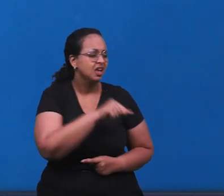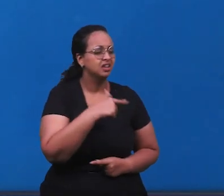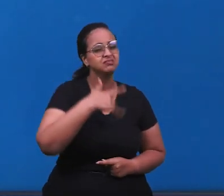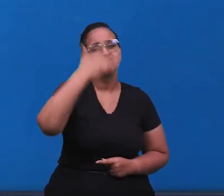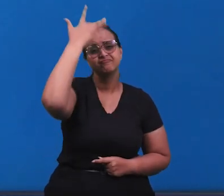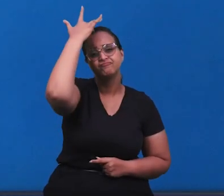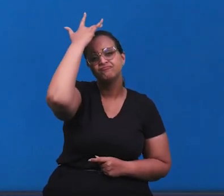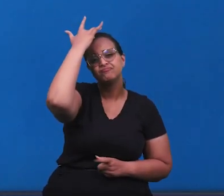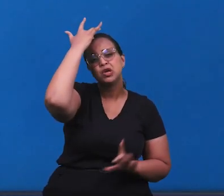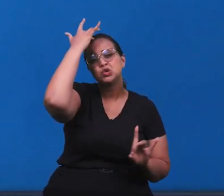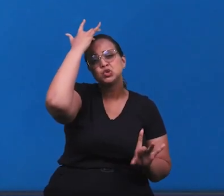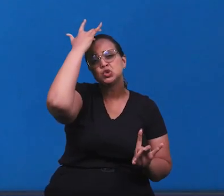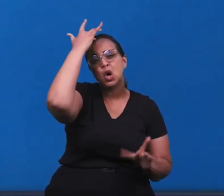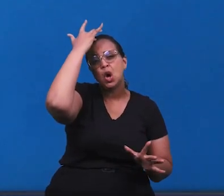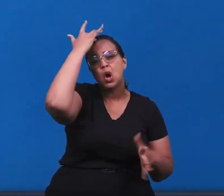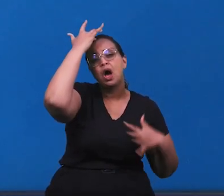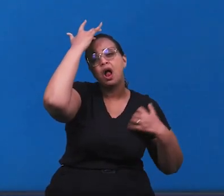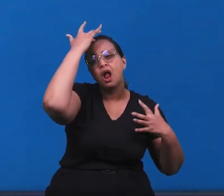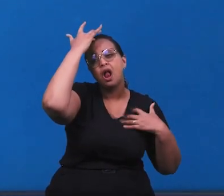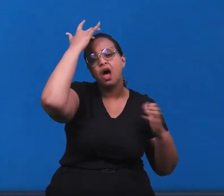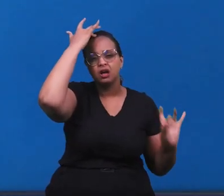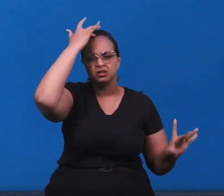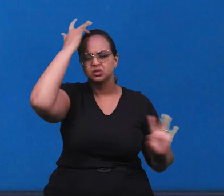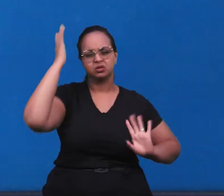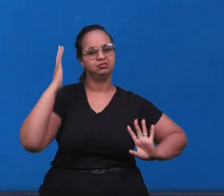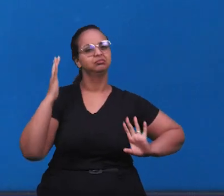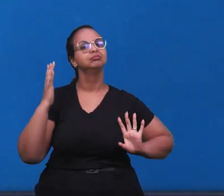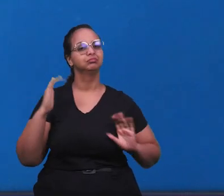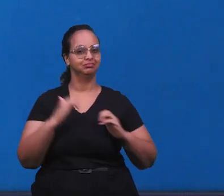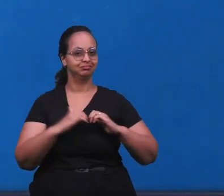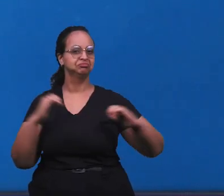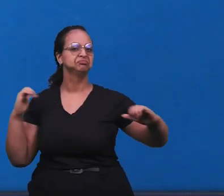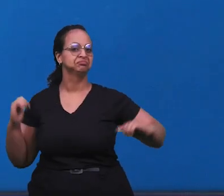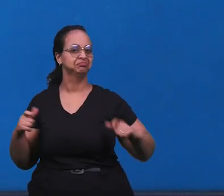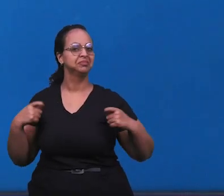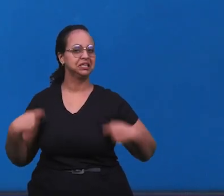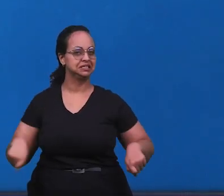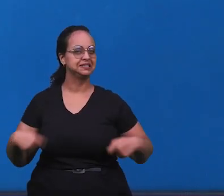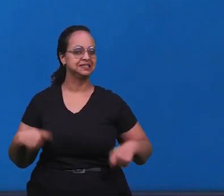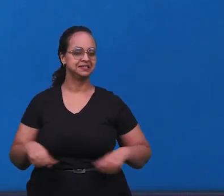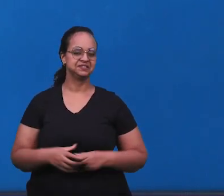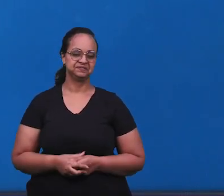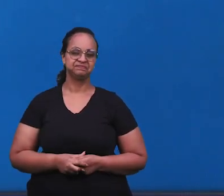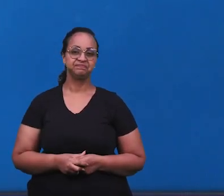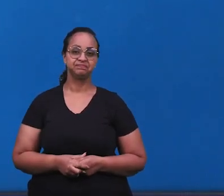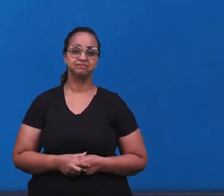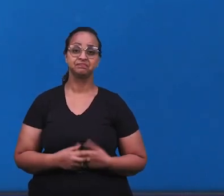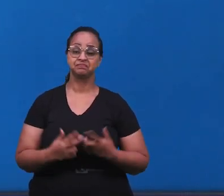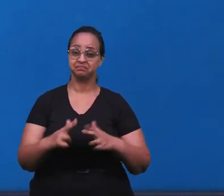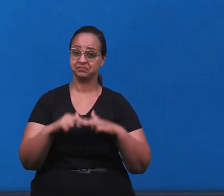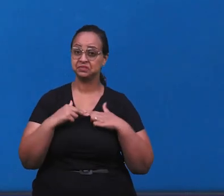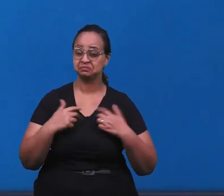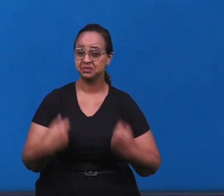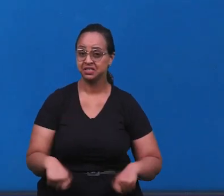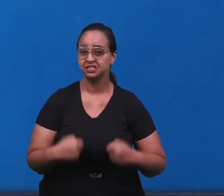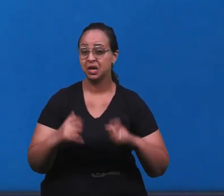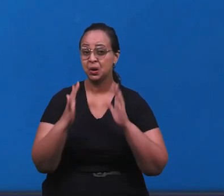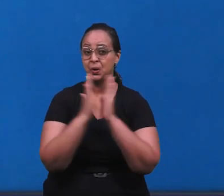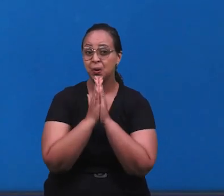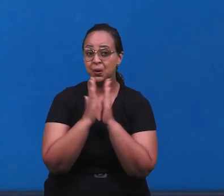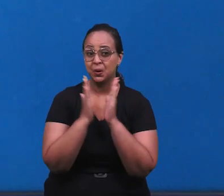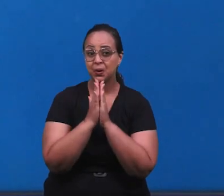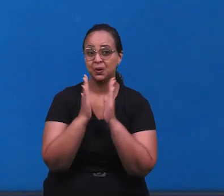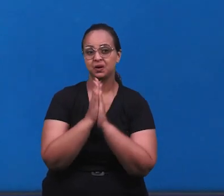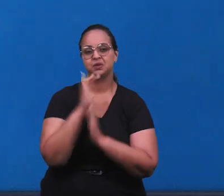isso é movimento. Muito bem colocado na sua resposta aqui. E é isso mesmo, Júlia, é através de oração que nós